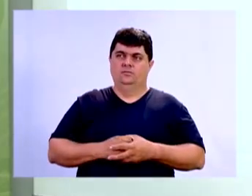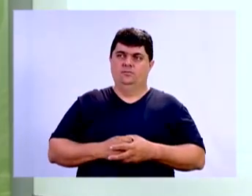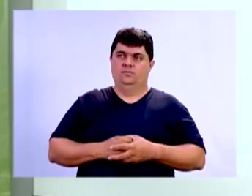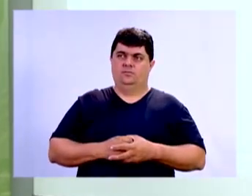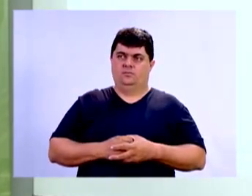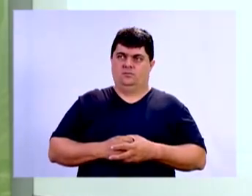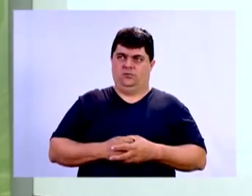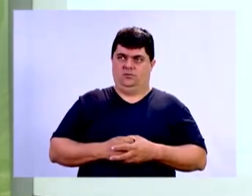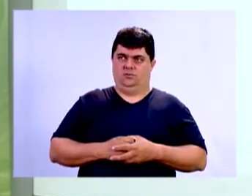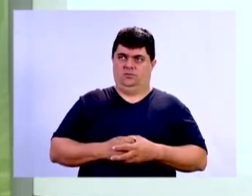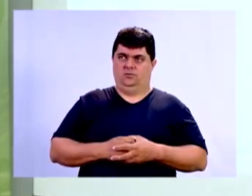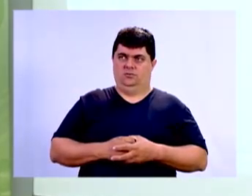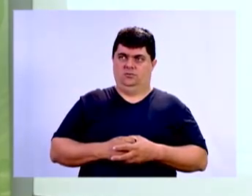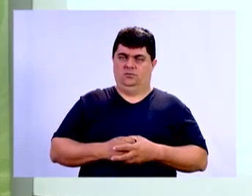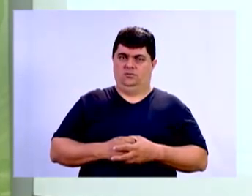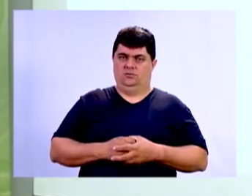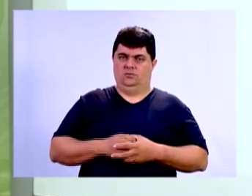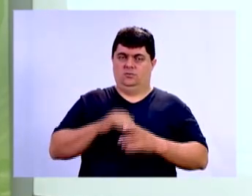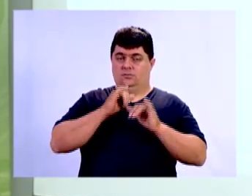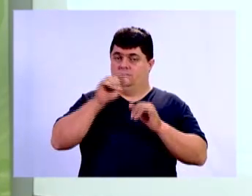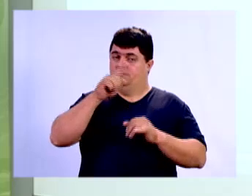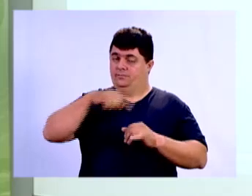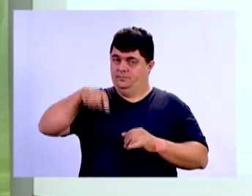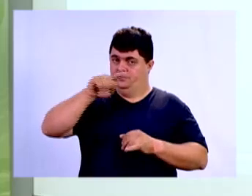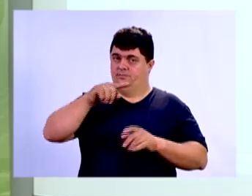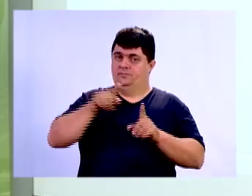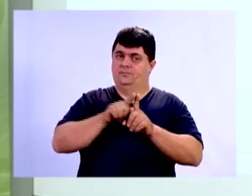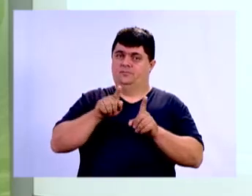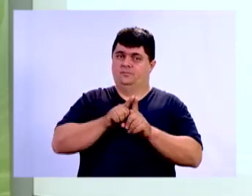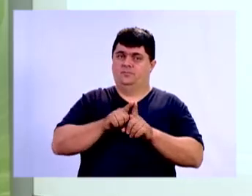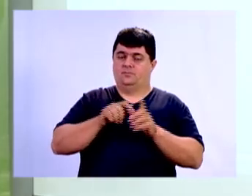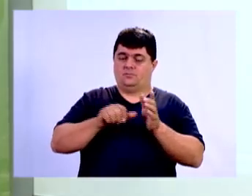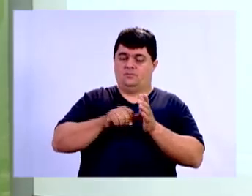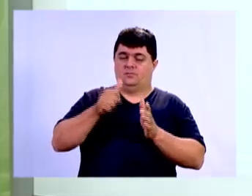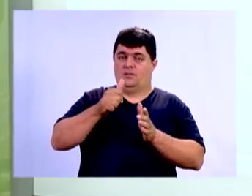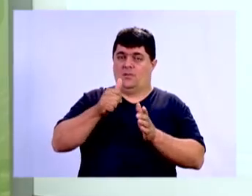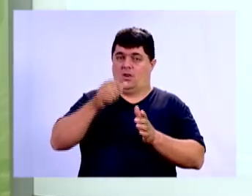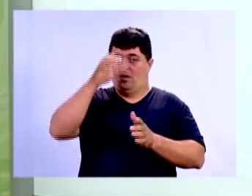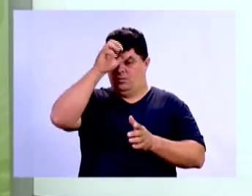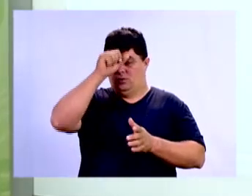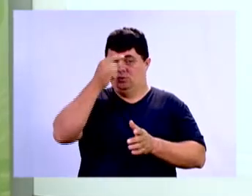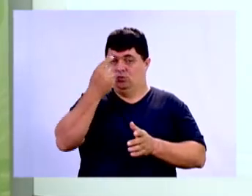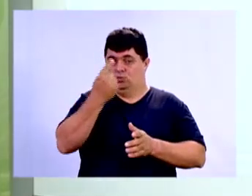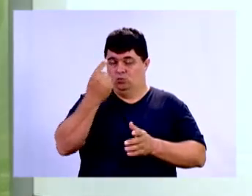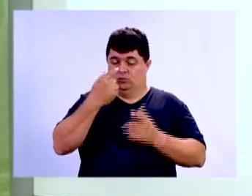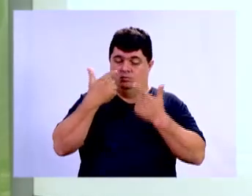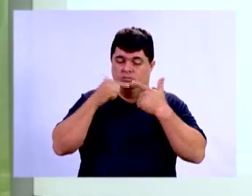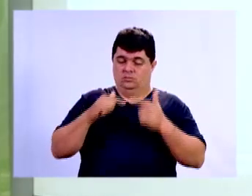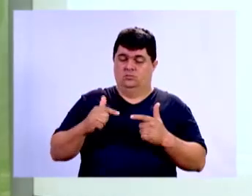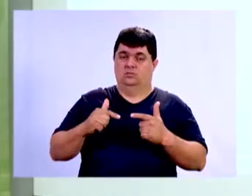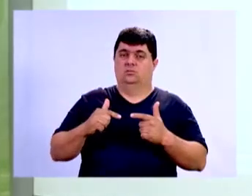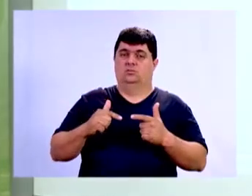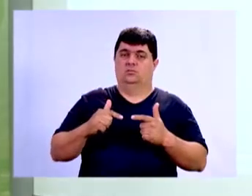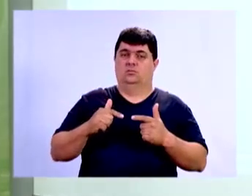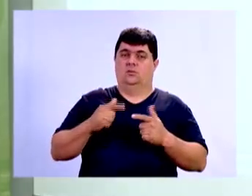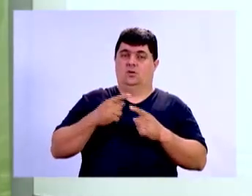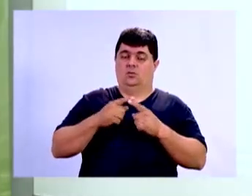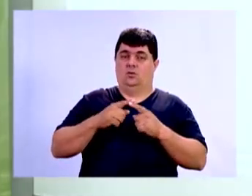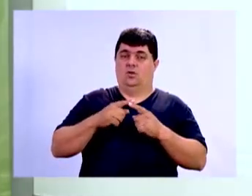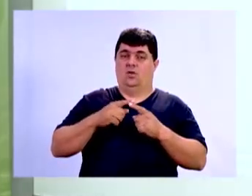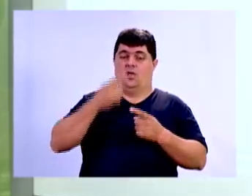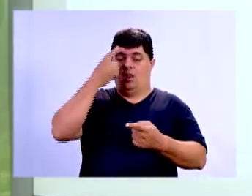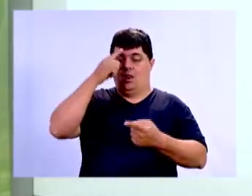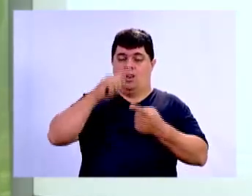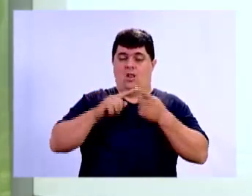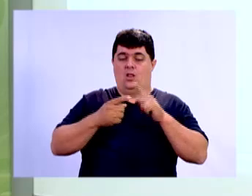Aí eu falei para eles, e eu falo para vocês também. Primeiro aprenda uma linguagem bem. O importante aqui é a lógica de